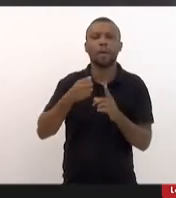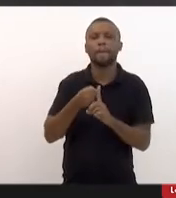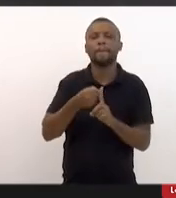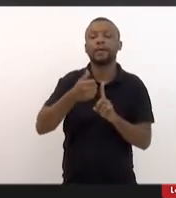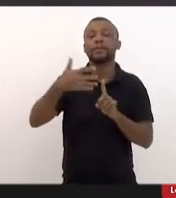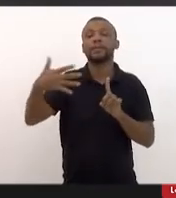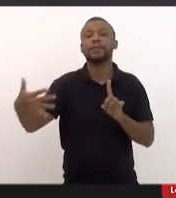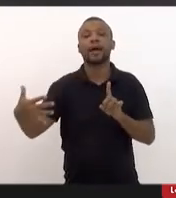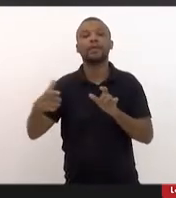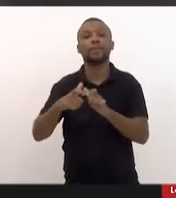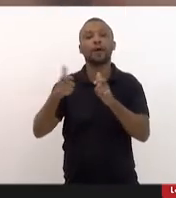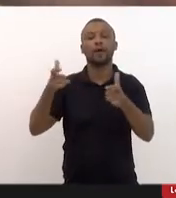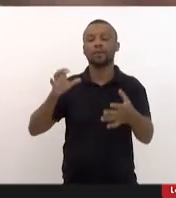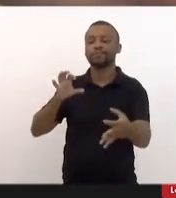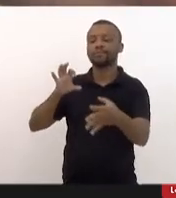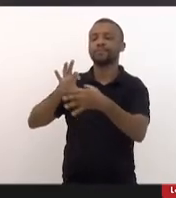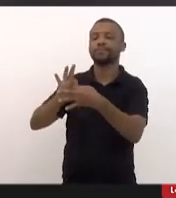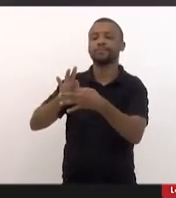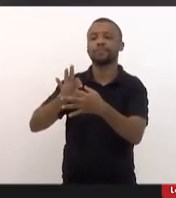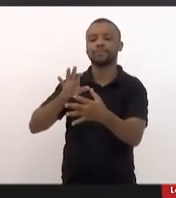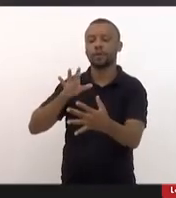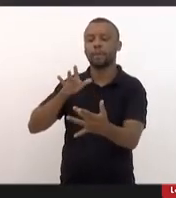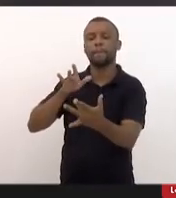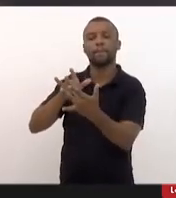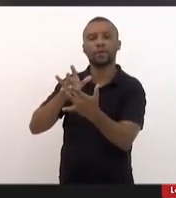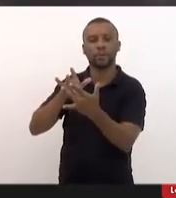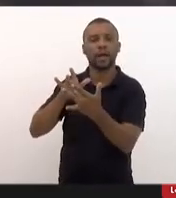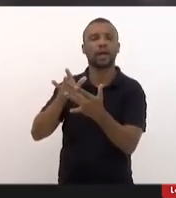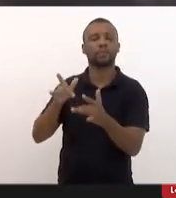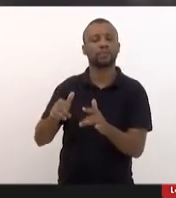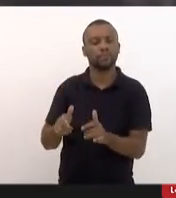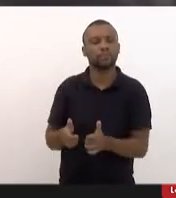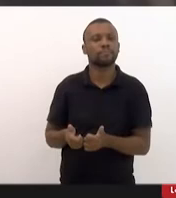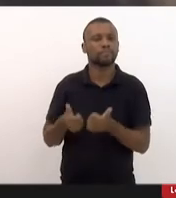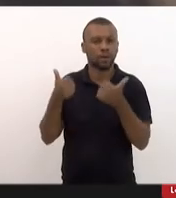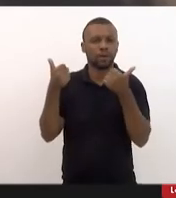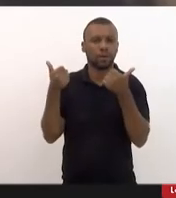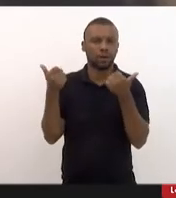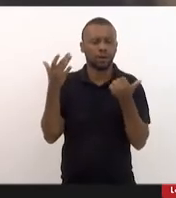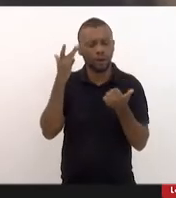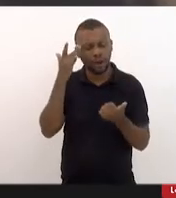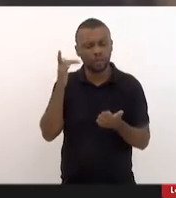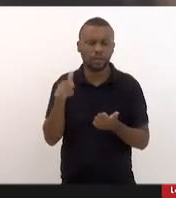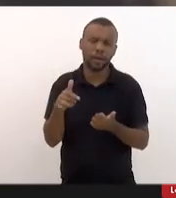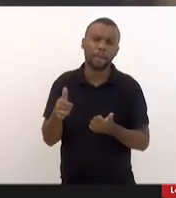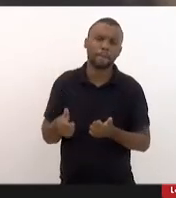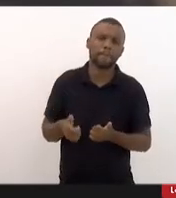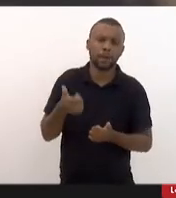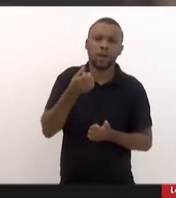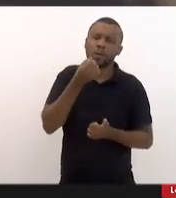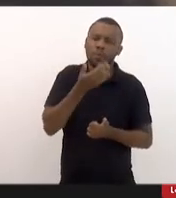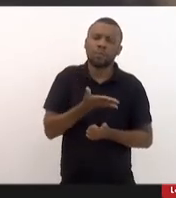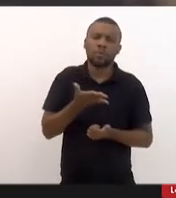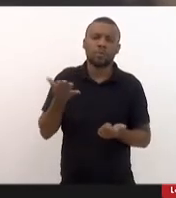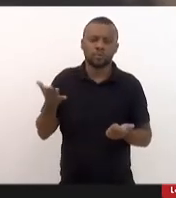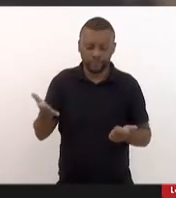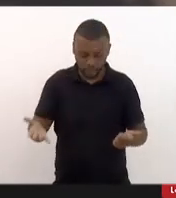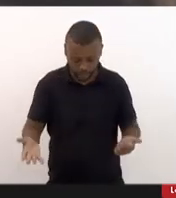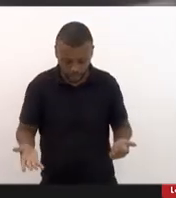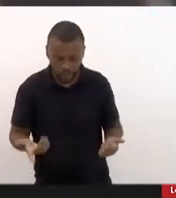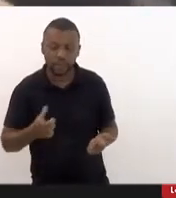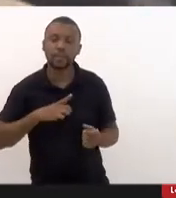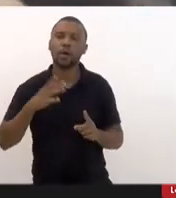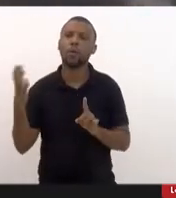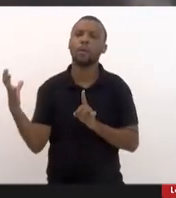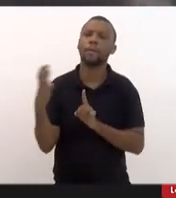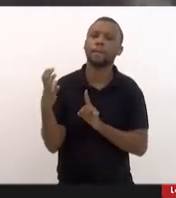dessas conexões. E me corrijam, por favor, eu acho que é uma faixa contínua de 4 quilômetros,